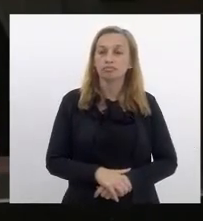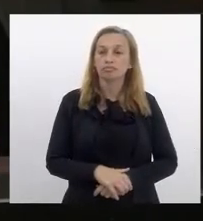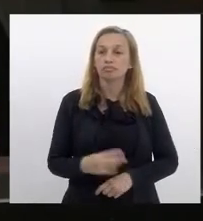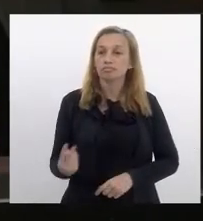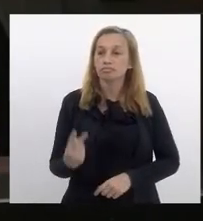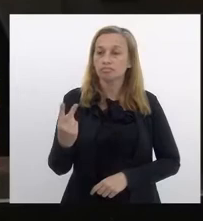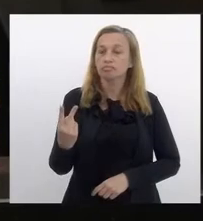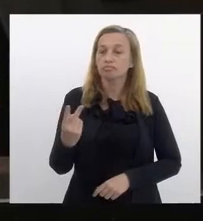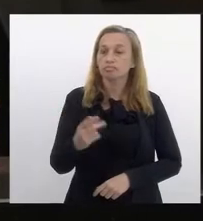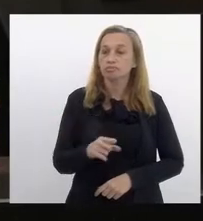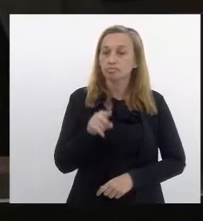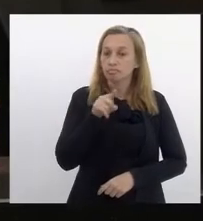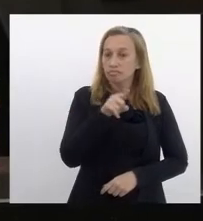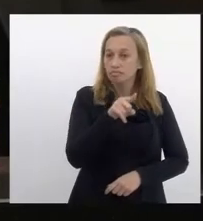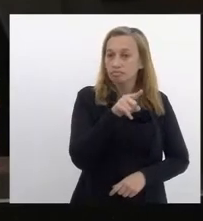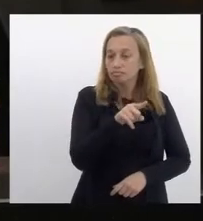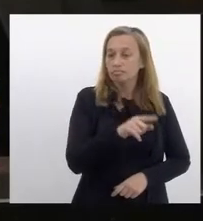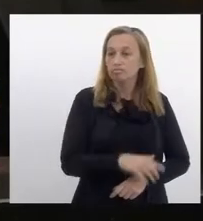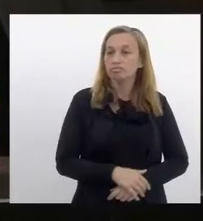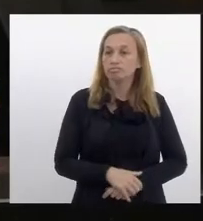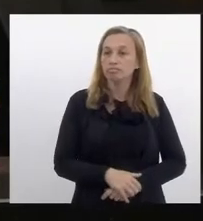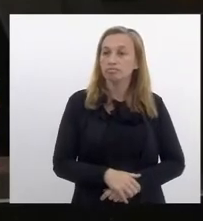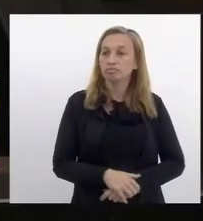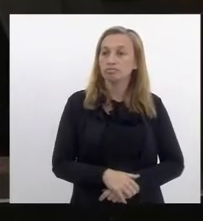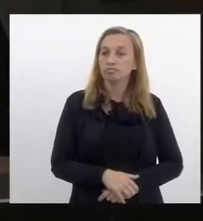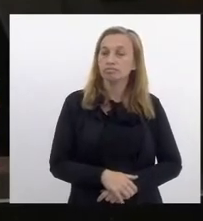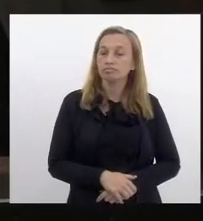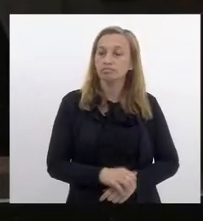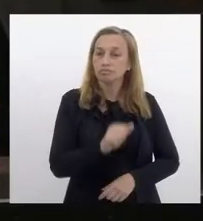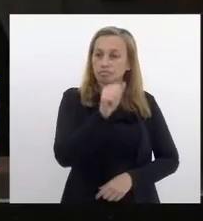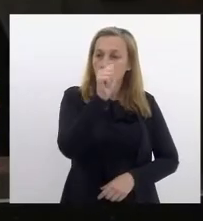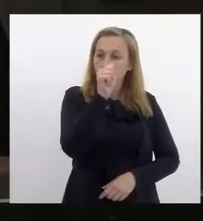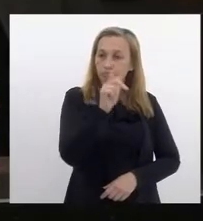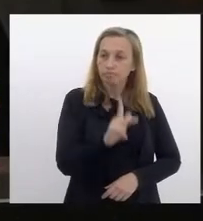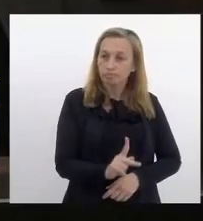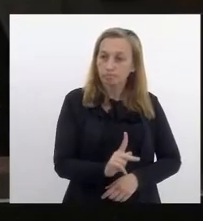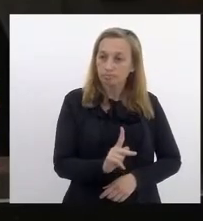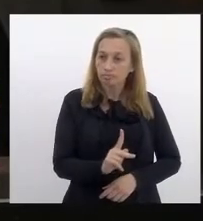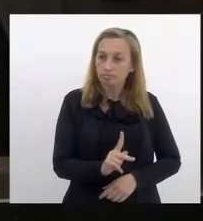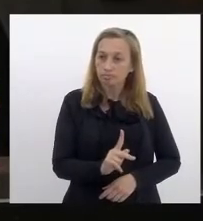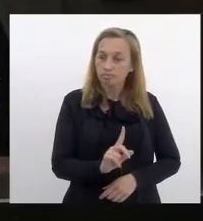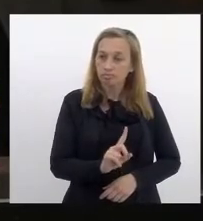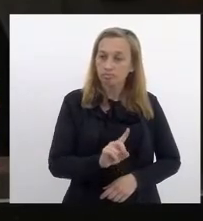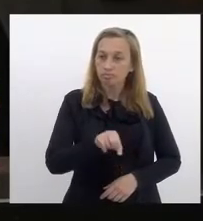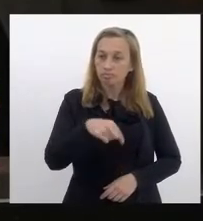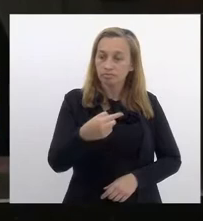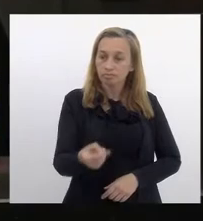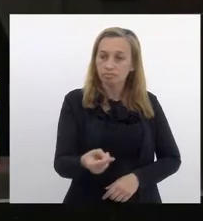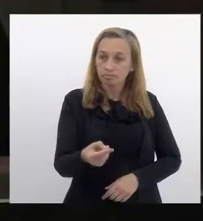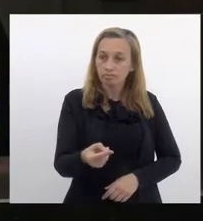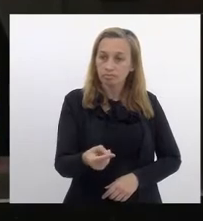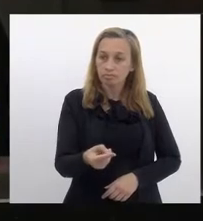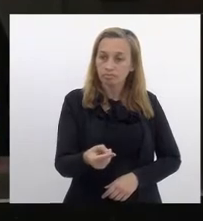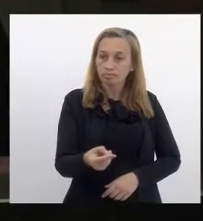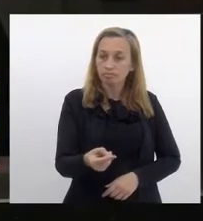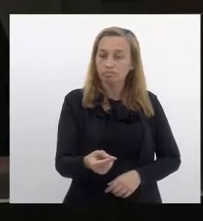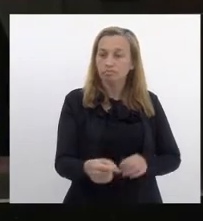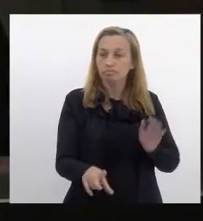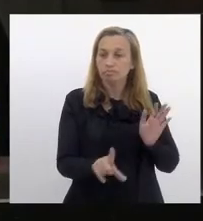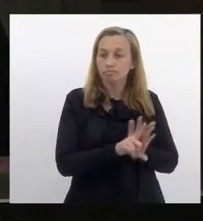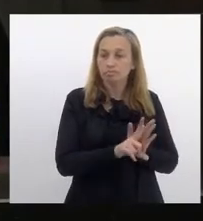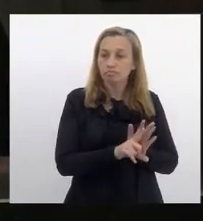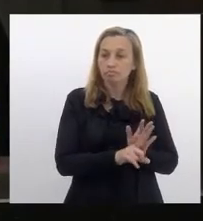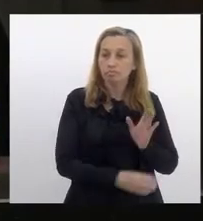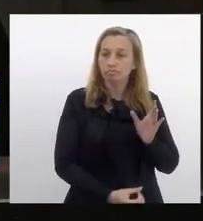privilegiam aqueles que sejam aposentados após a vigência da presente lei,